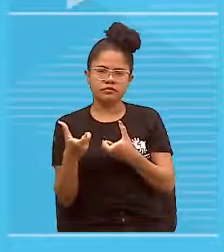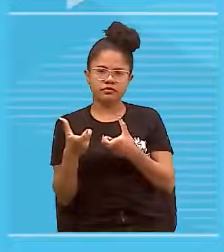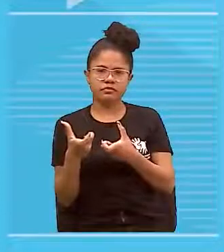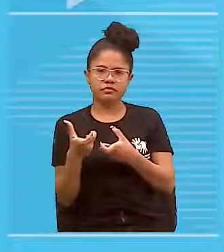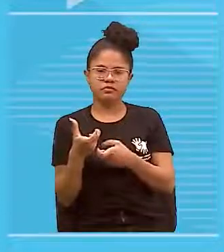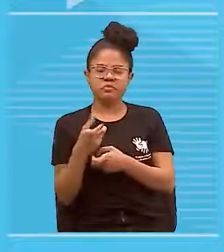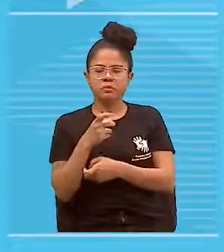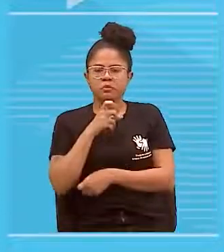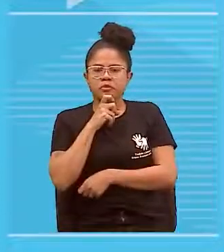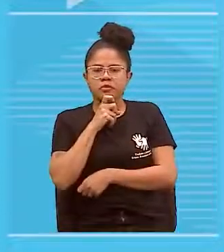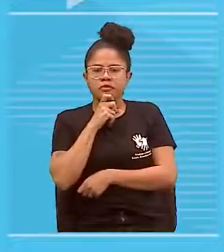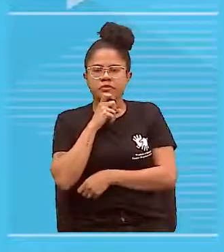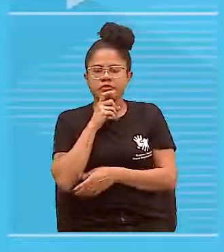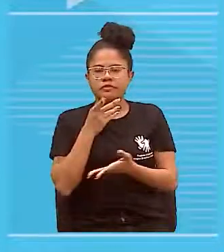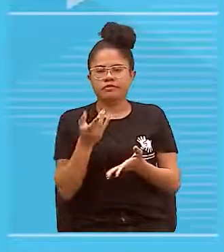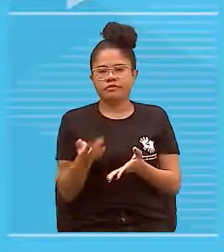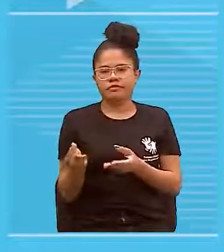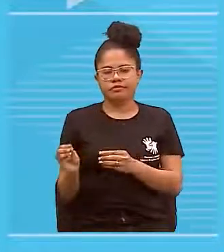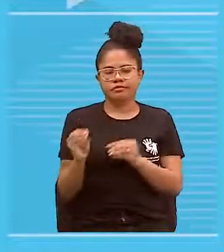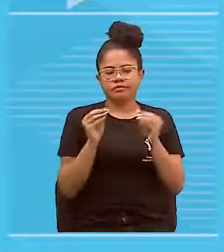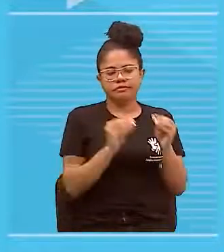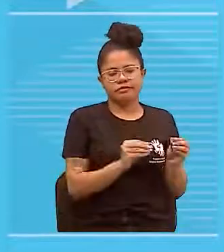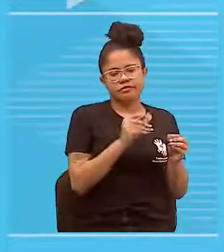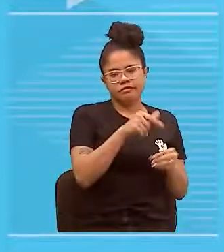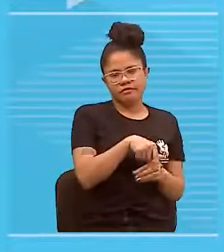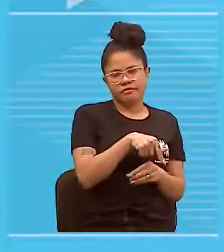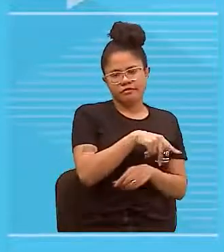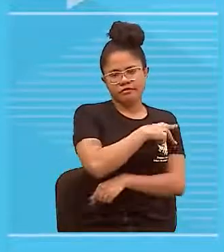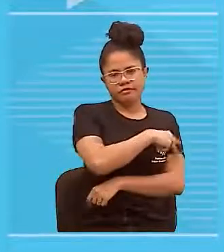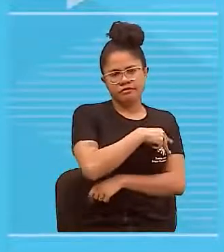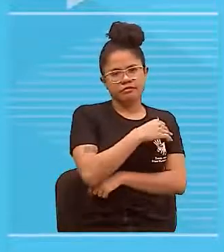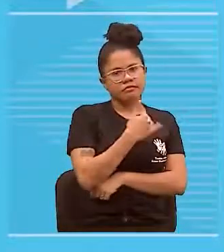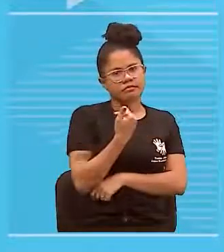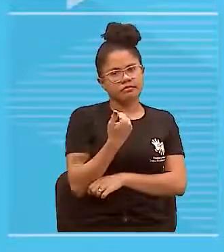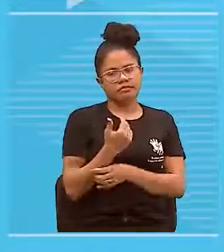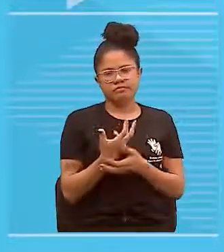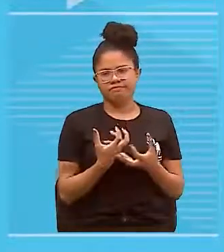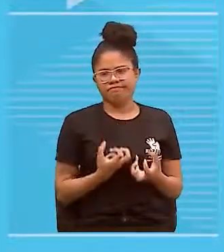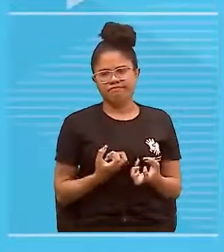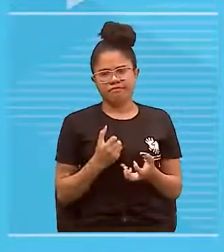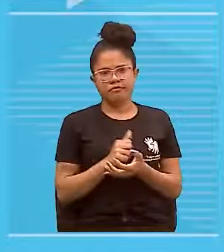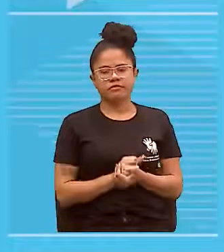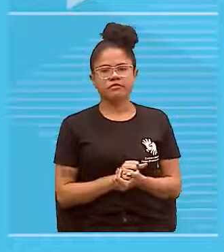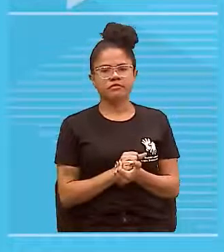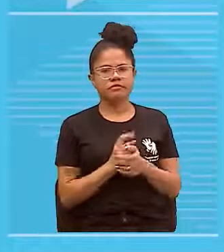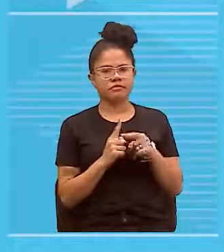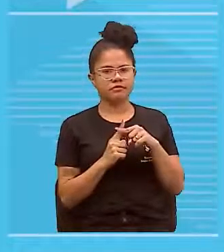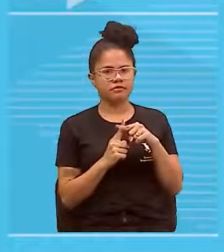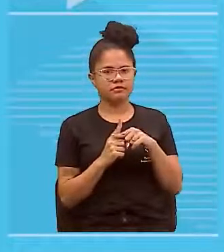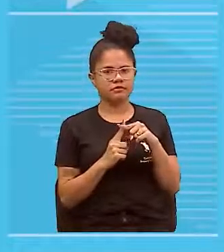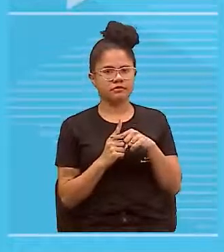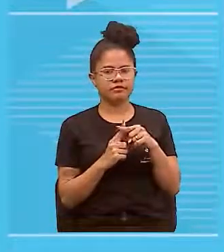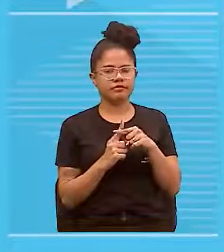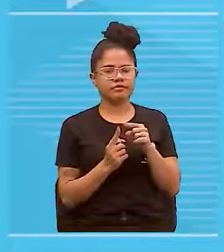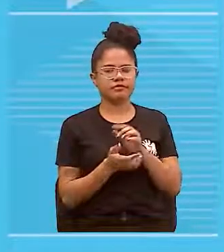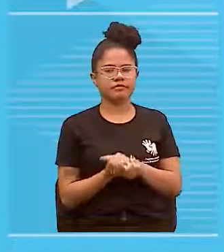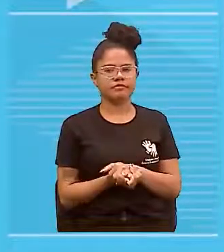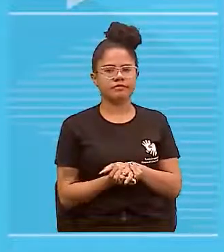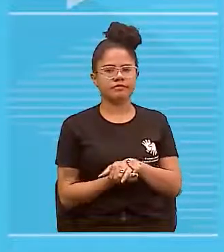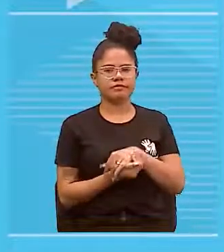coitado. A morte dele vai ser triste, de calor, né? Ele não vai tolerar a temperatura, que é o fator